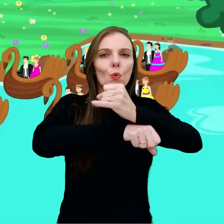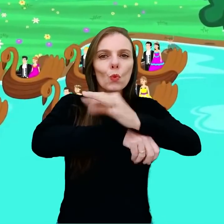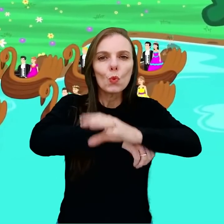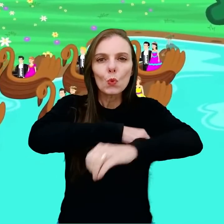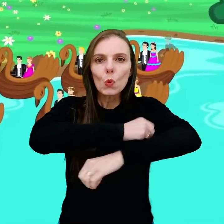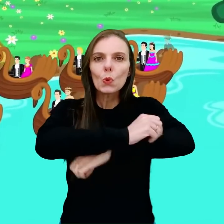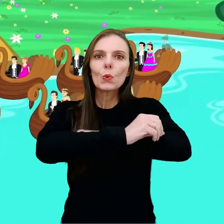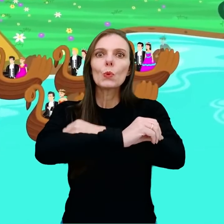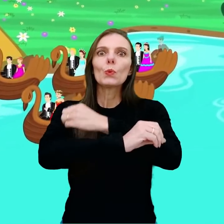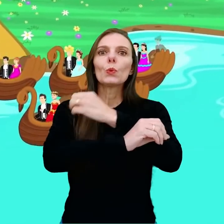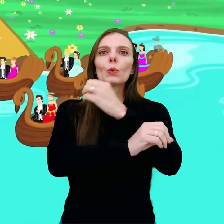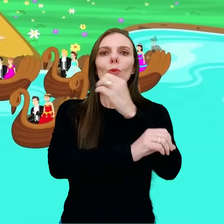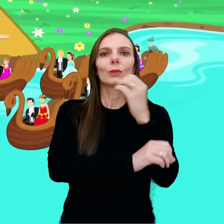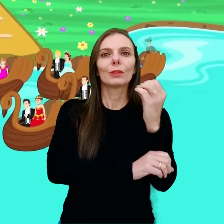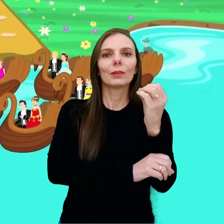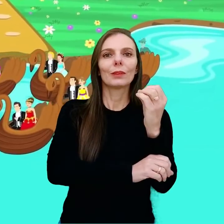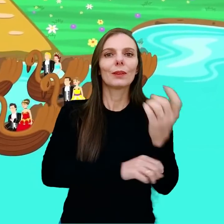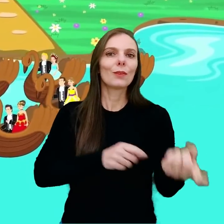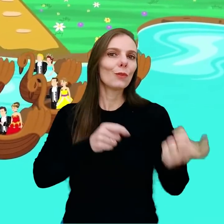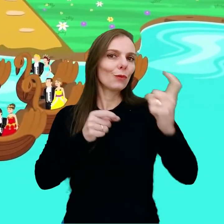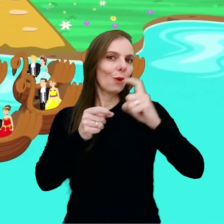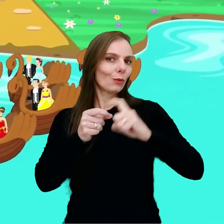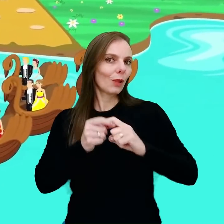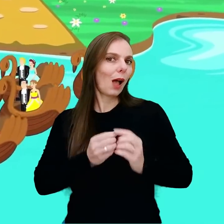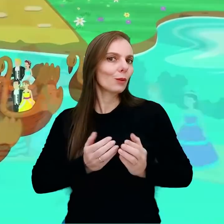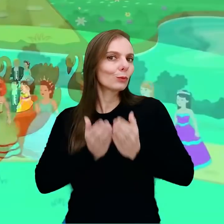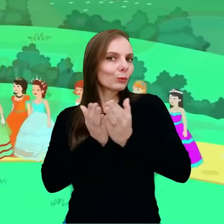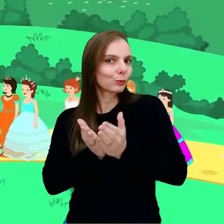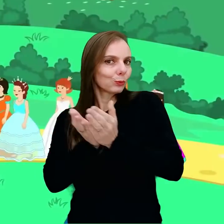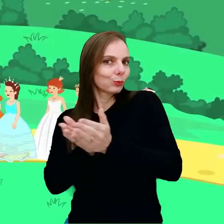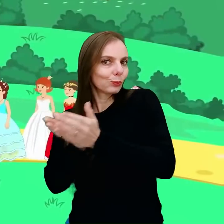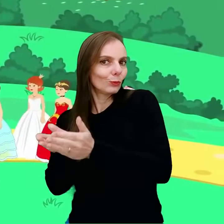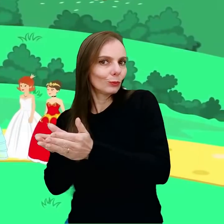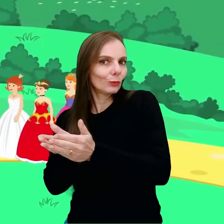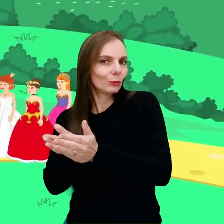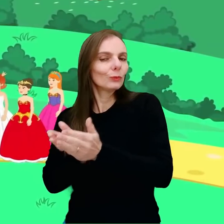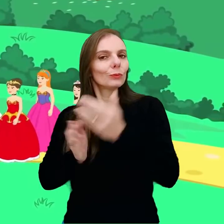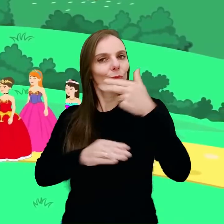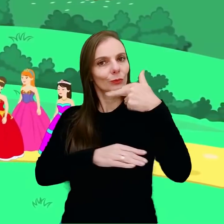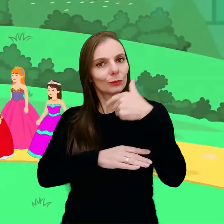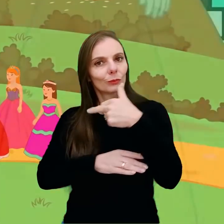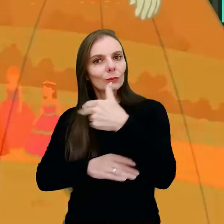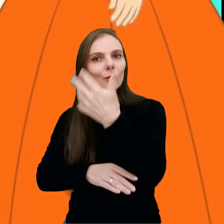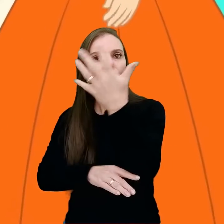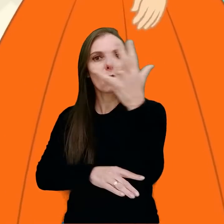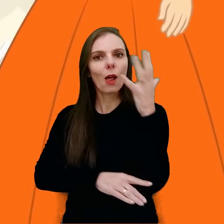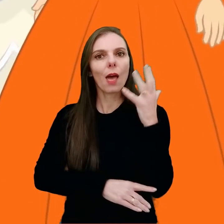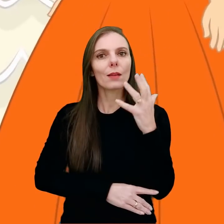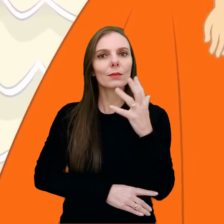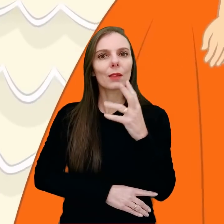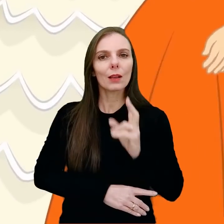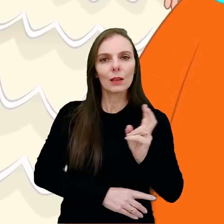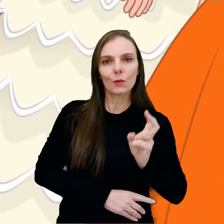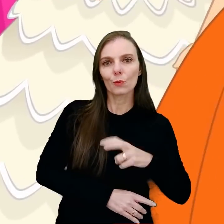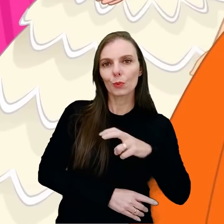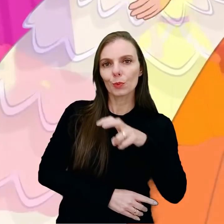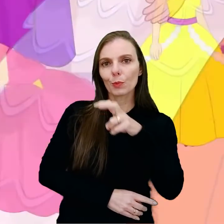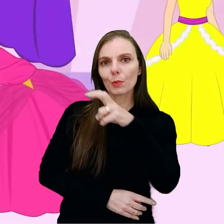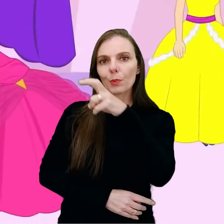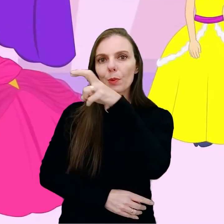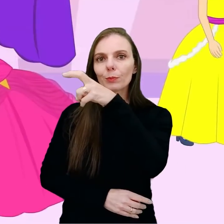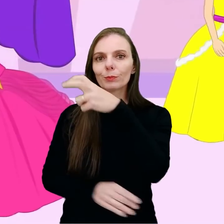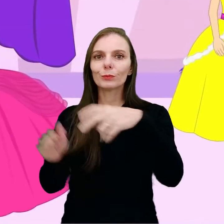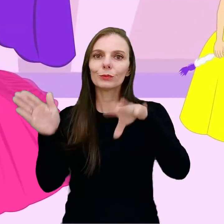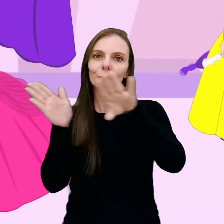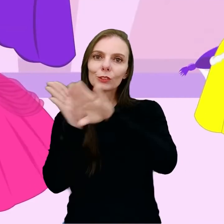E então, atravessaram o rio em seus botes, passaram pela floresta, subiram a escada